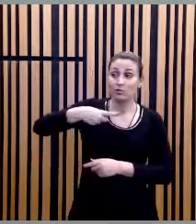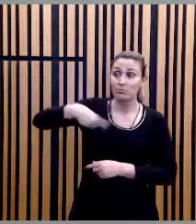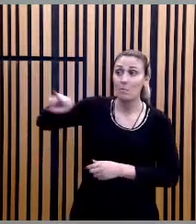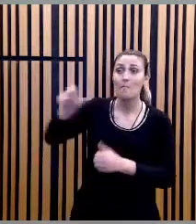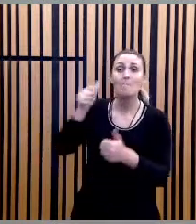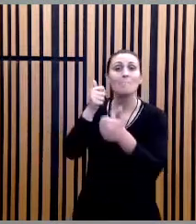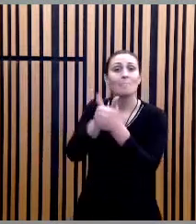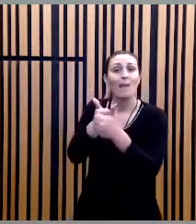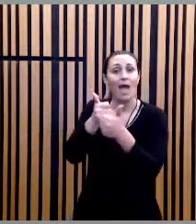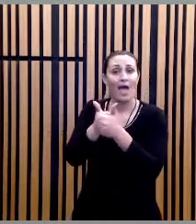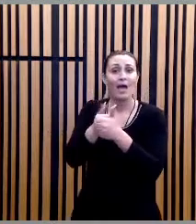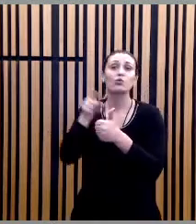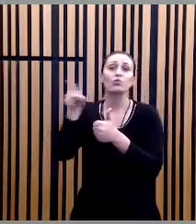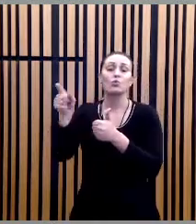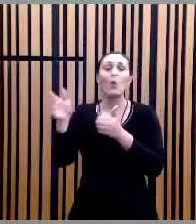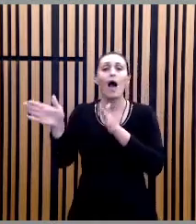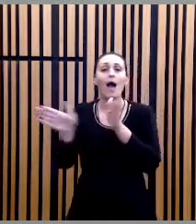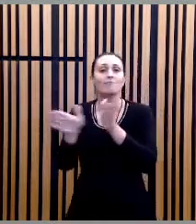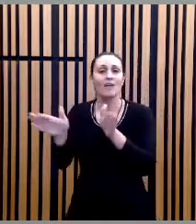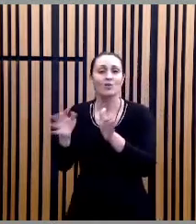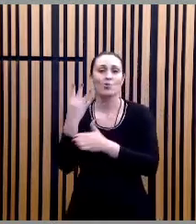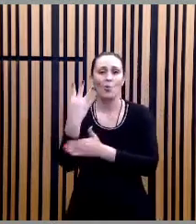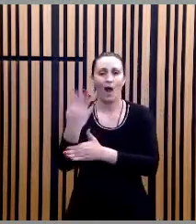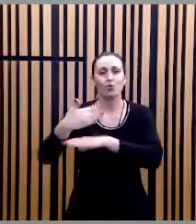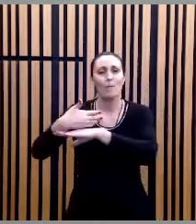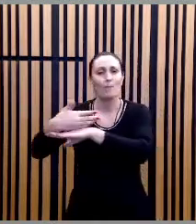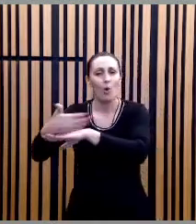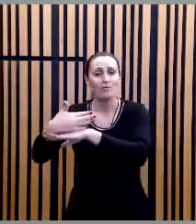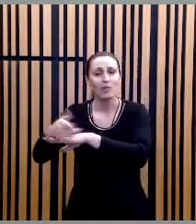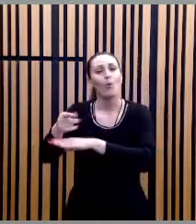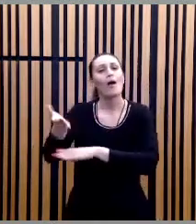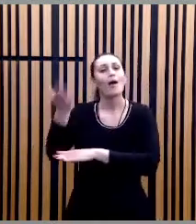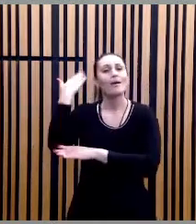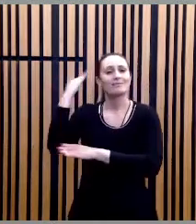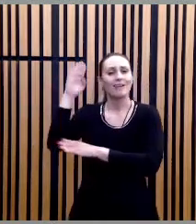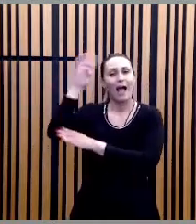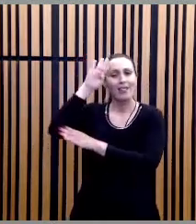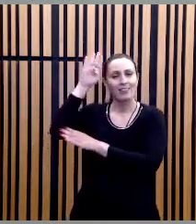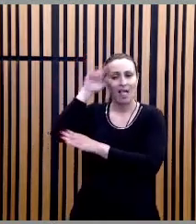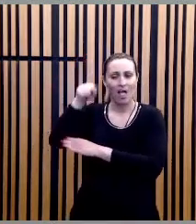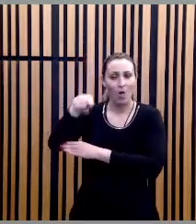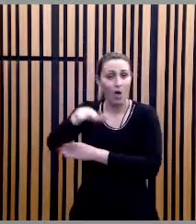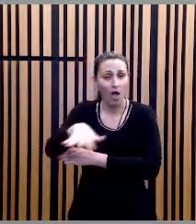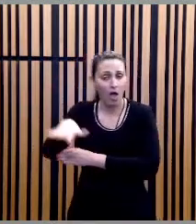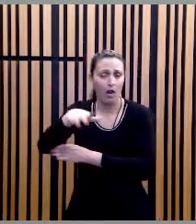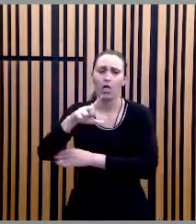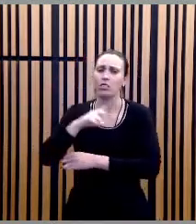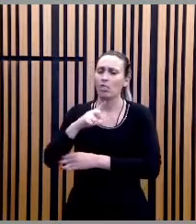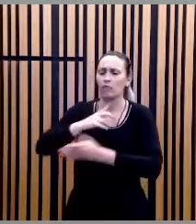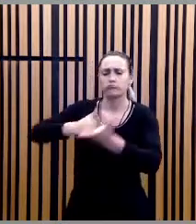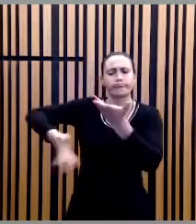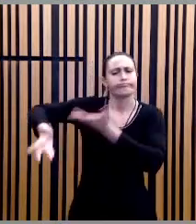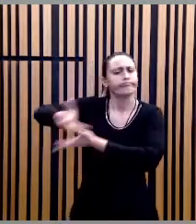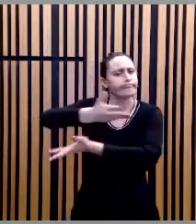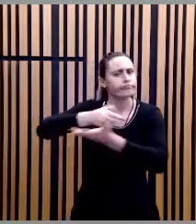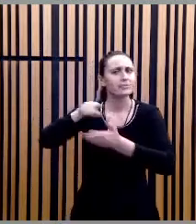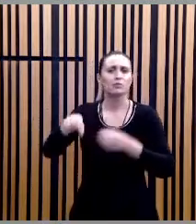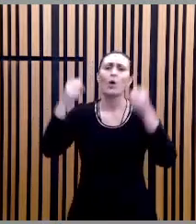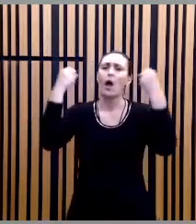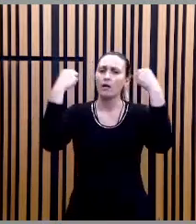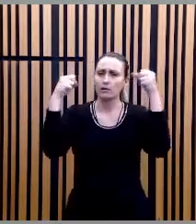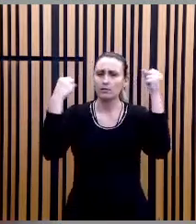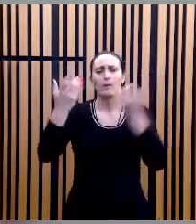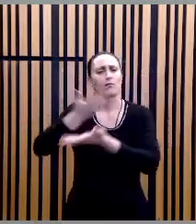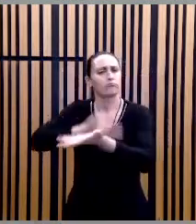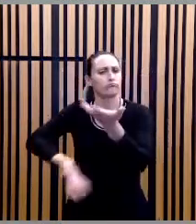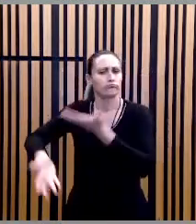é perto do acesso 4 da universidade, próximo ao antigo quartel, e a gente tem toda uma interação aí com a academia e os